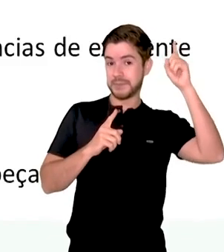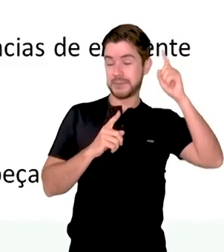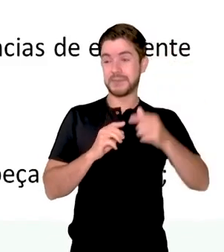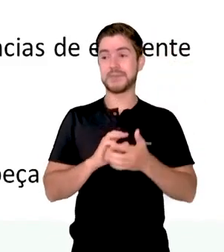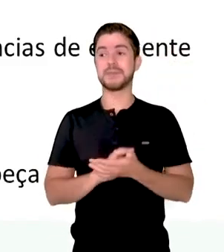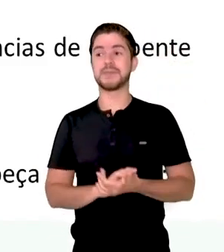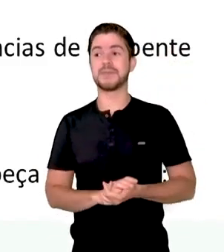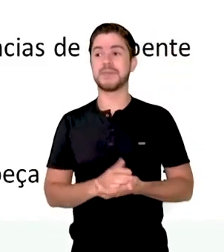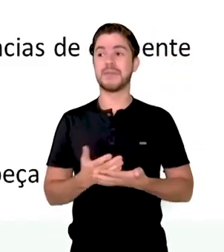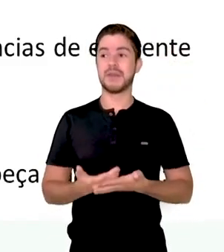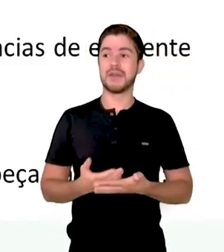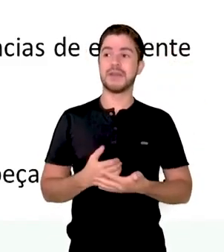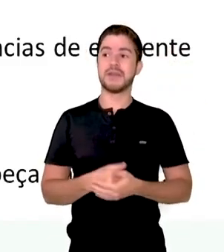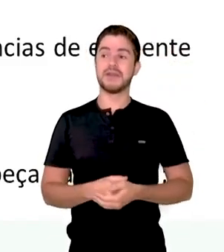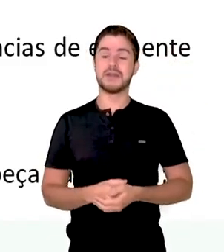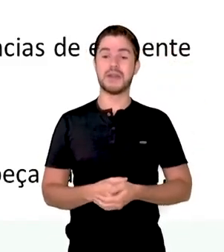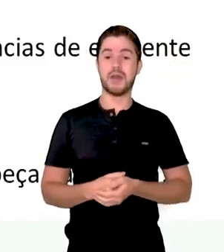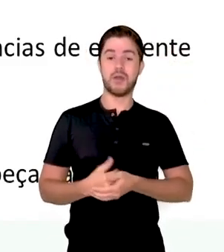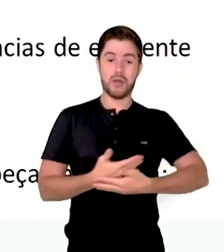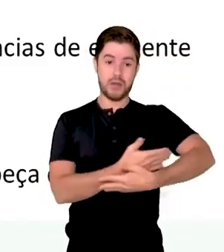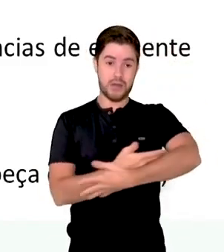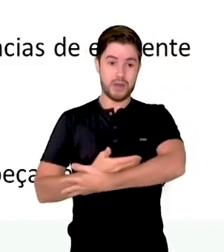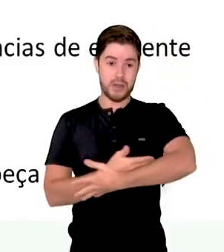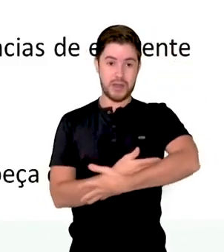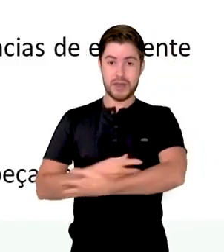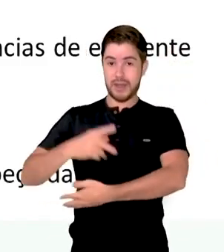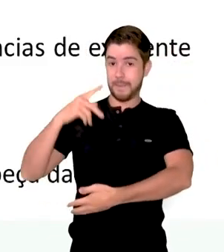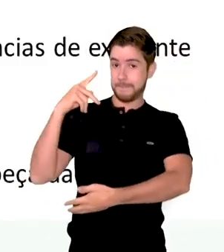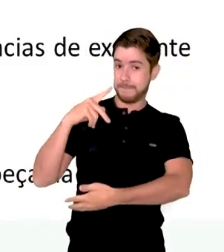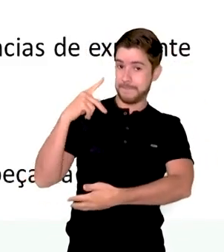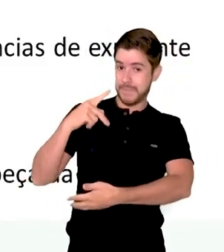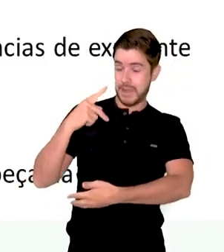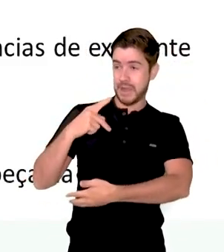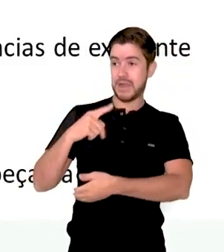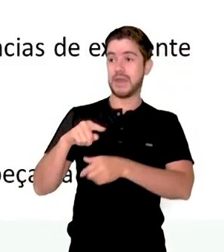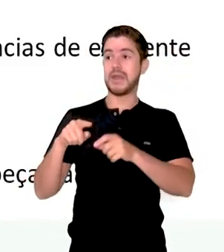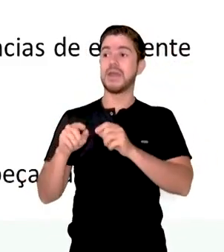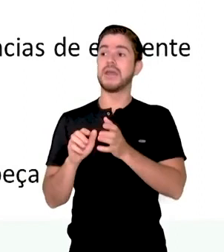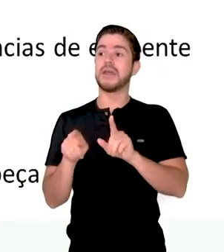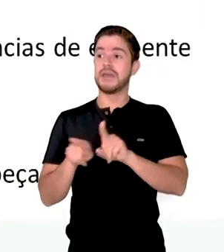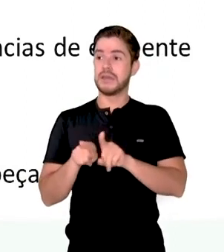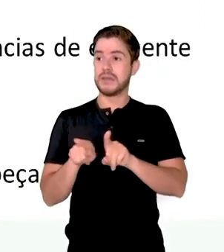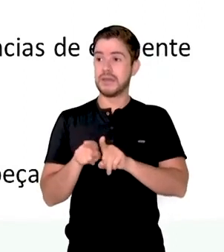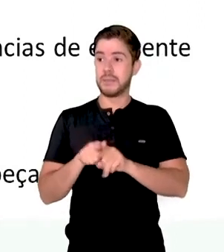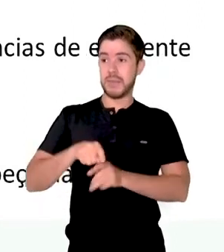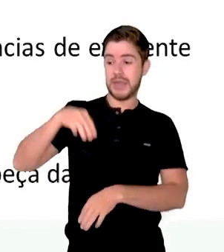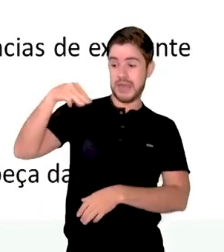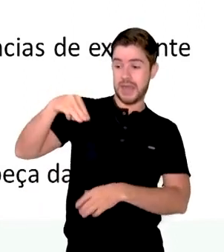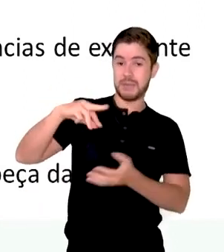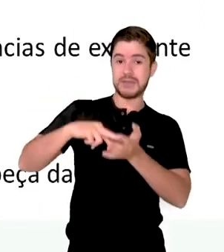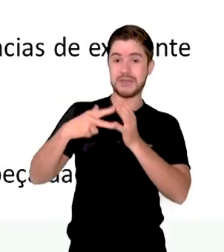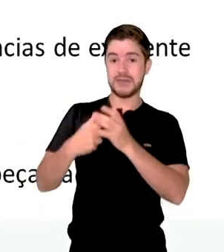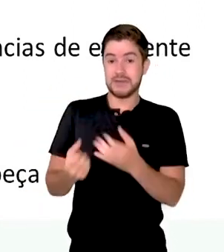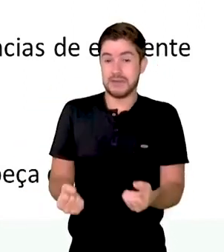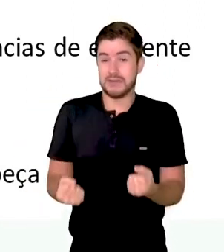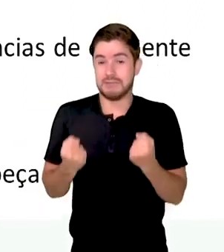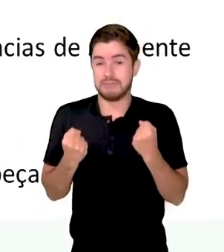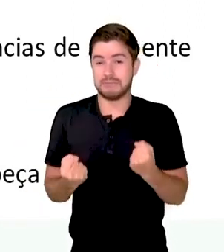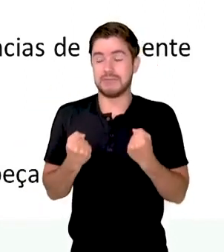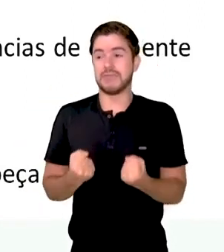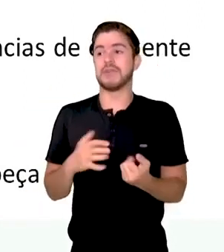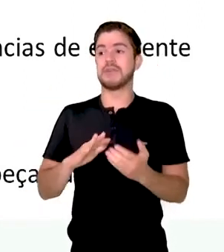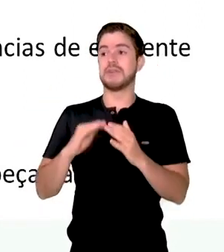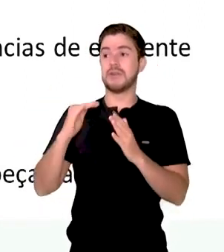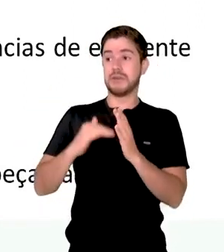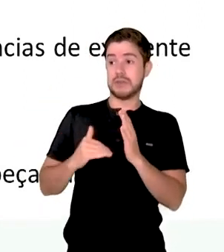bem Onde perímetro da Criança é p e m é um peso da Criança e reparem que o peso da criança tá